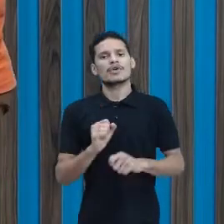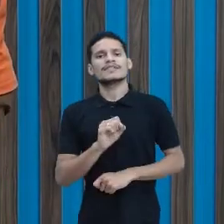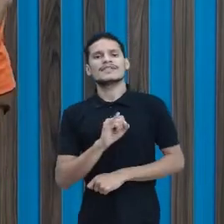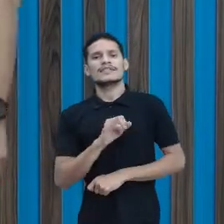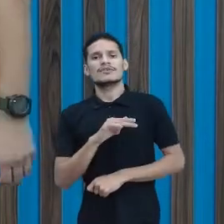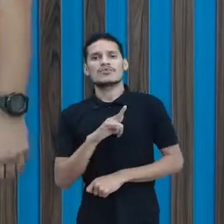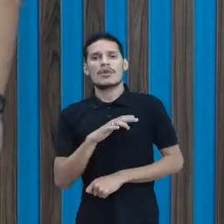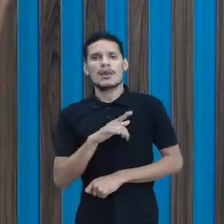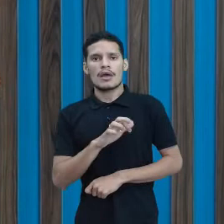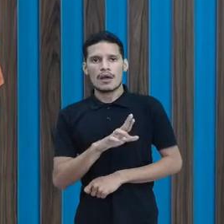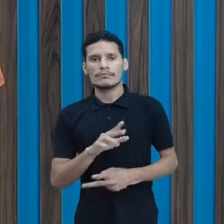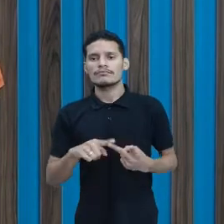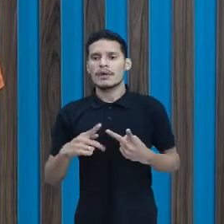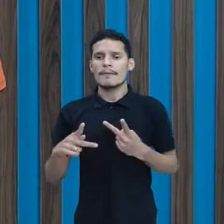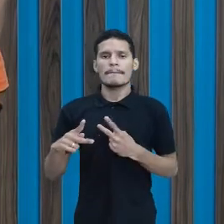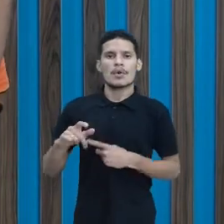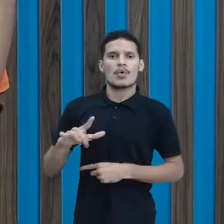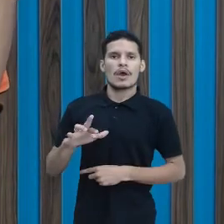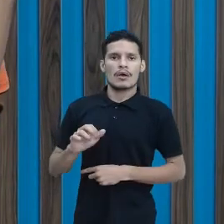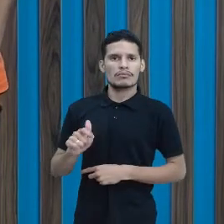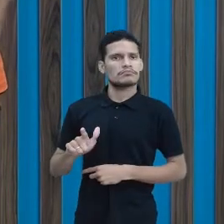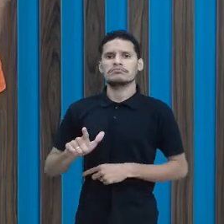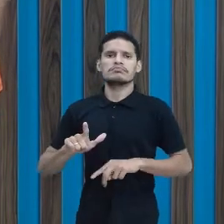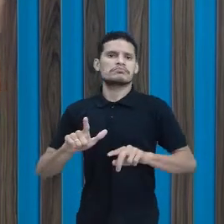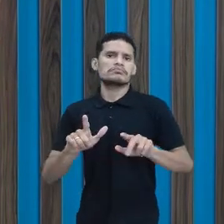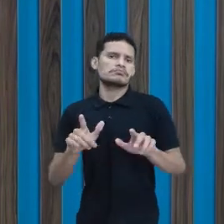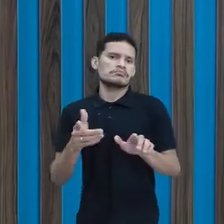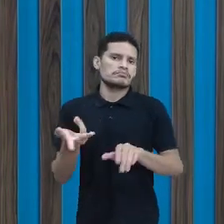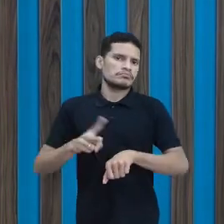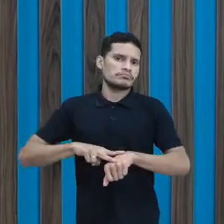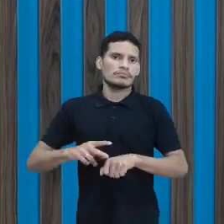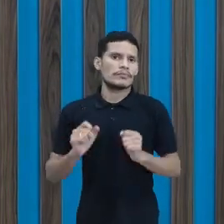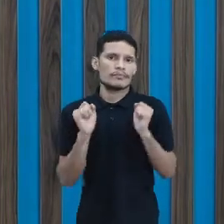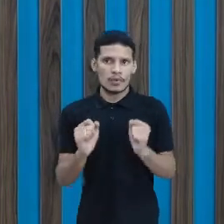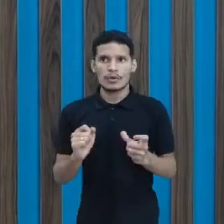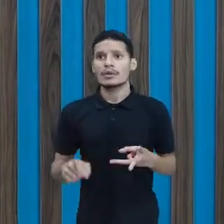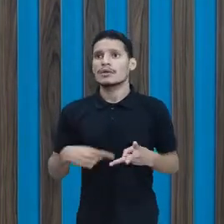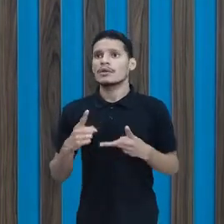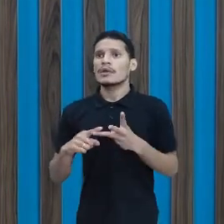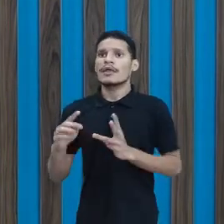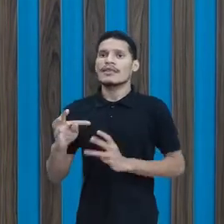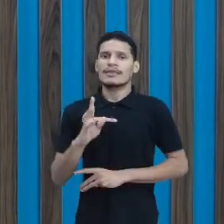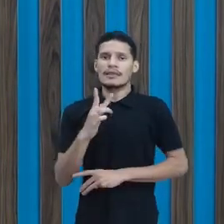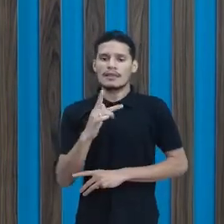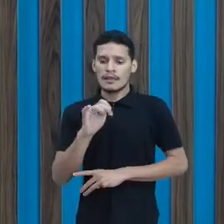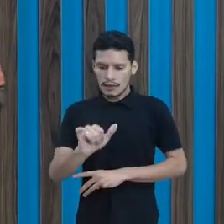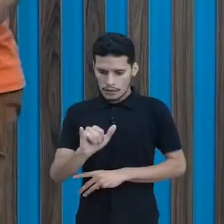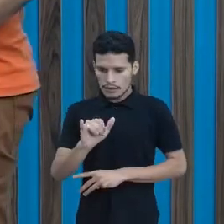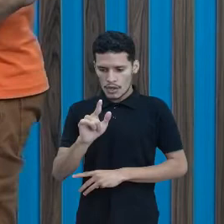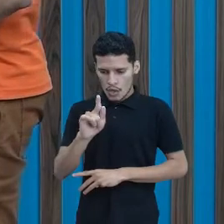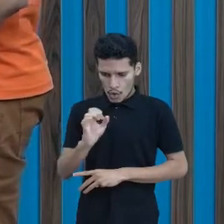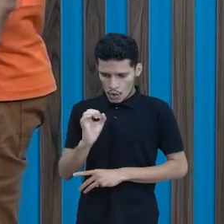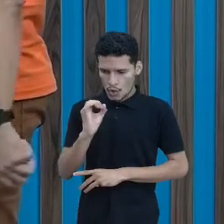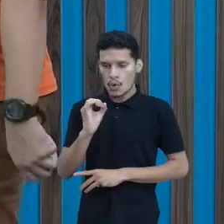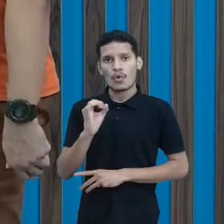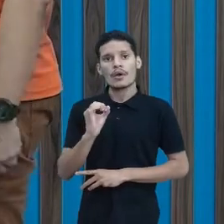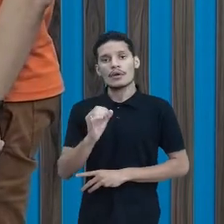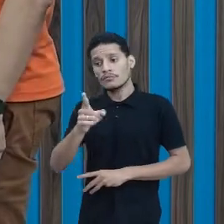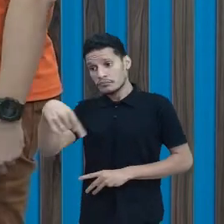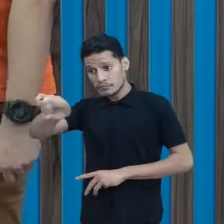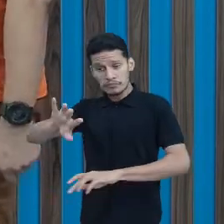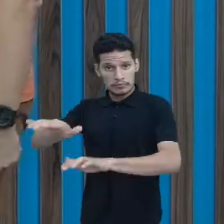outro. You go, tanto é você vai como vocês vão. Vocês vão. Eles ou elas vão, they